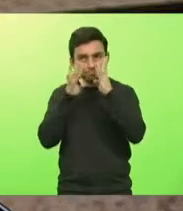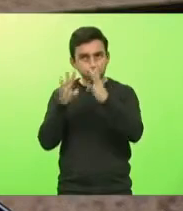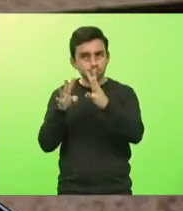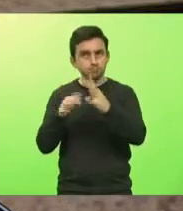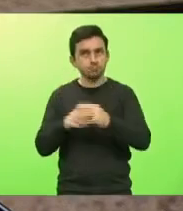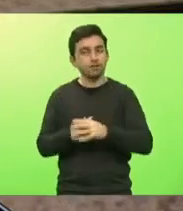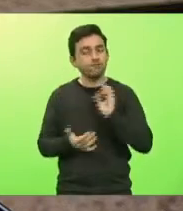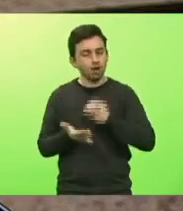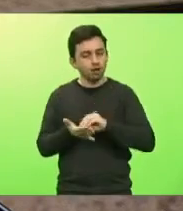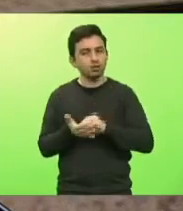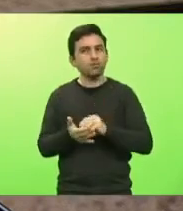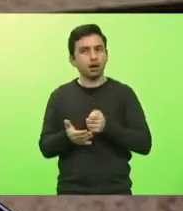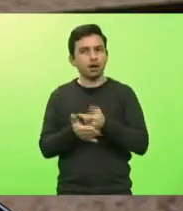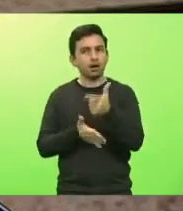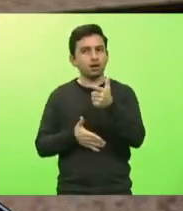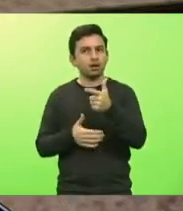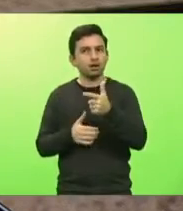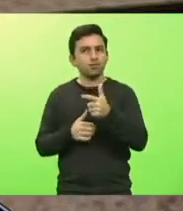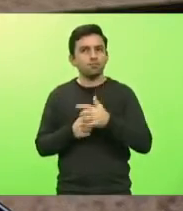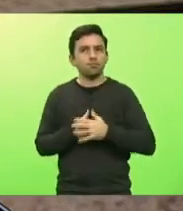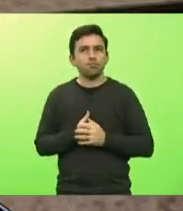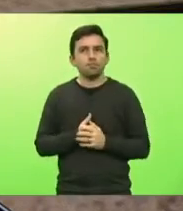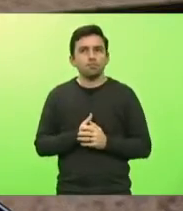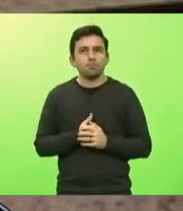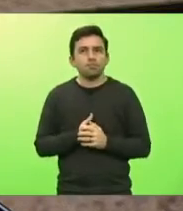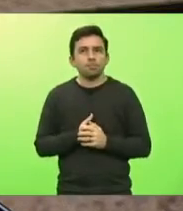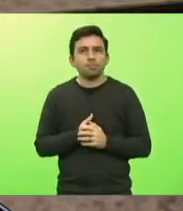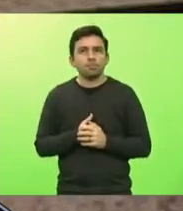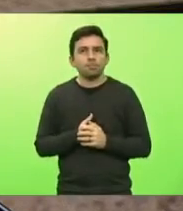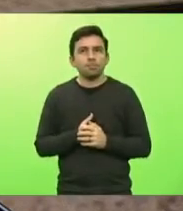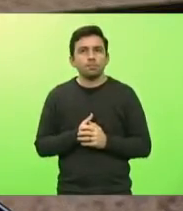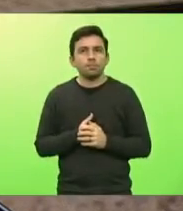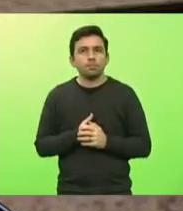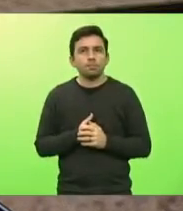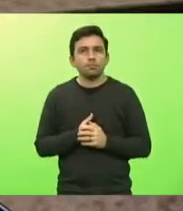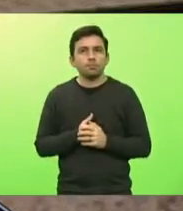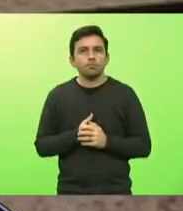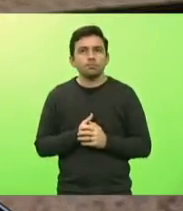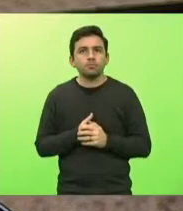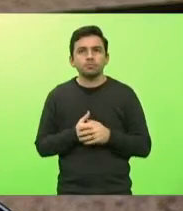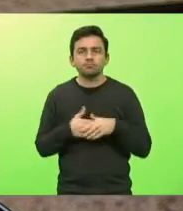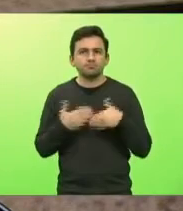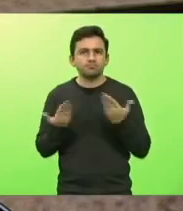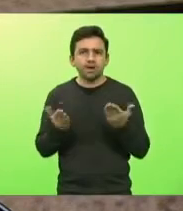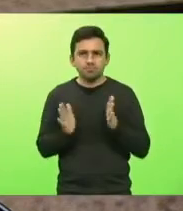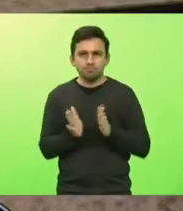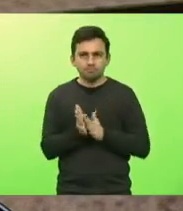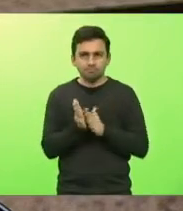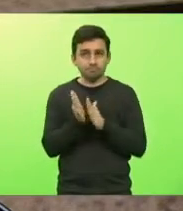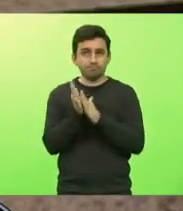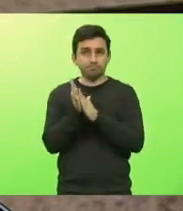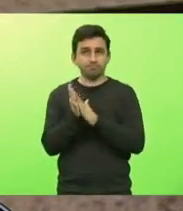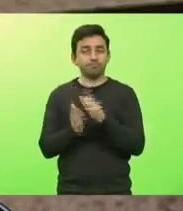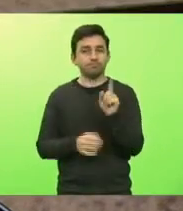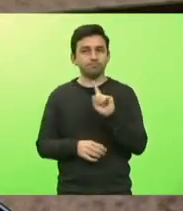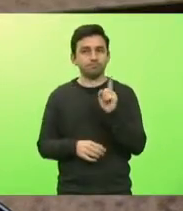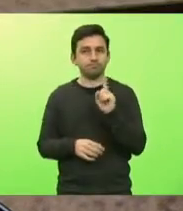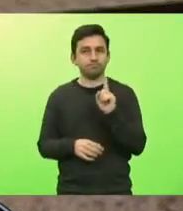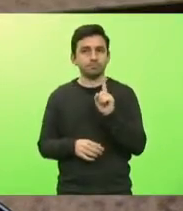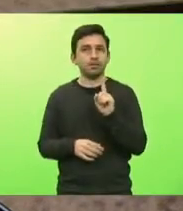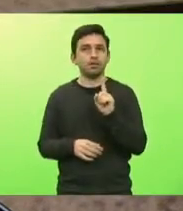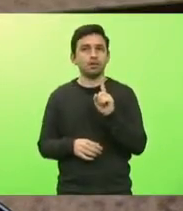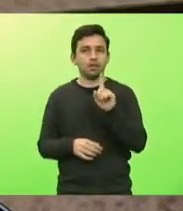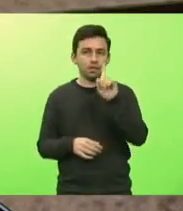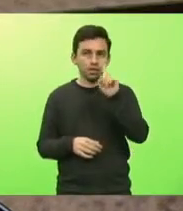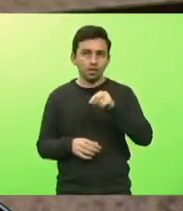ainda. Não vai passar em branco. Mas isso não é motivo para aplausos, não. Para mim, isso aqui é confissão de